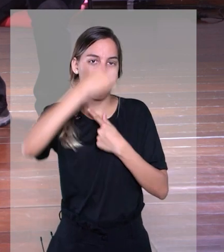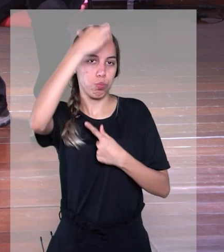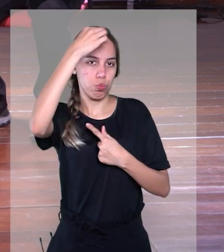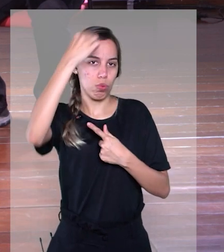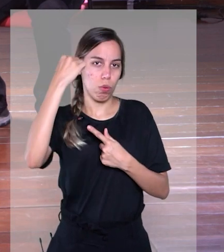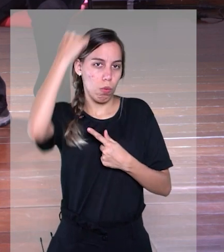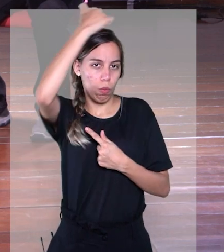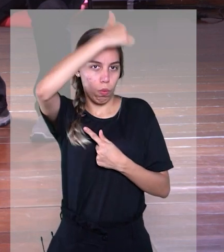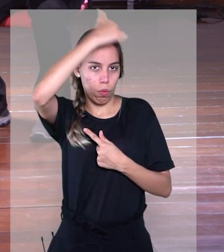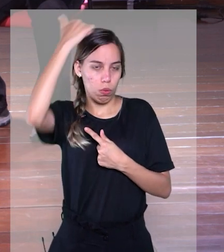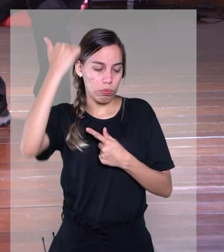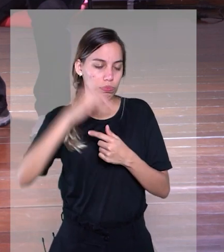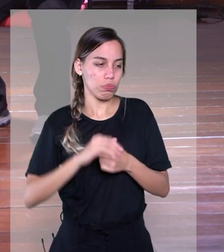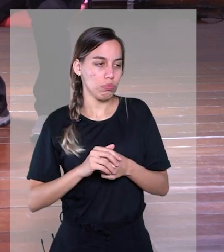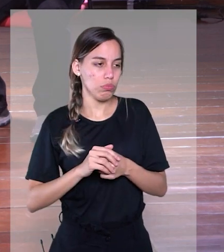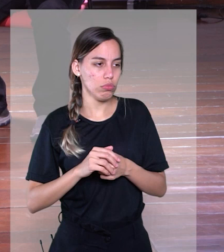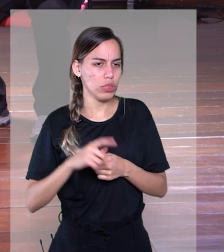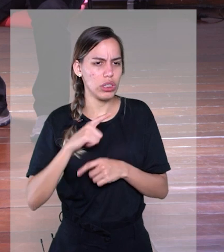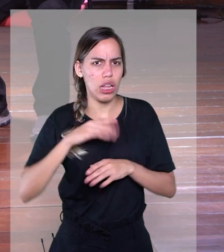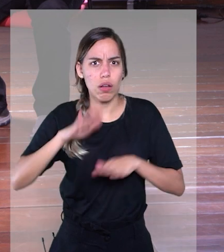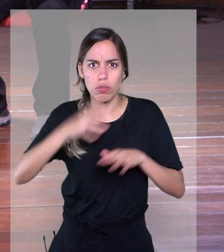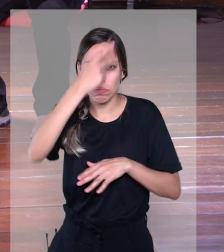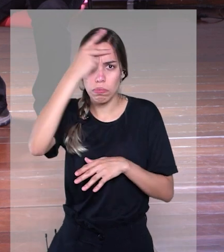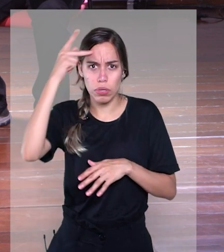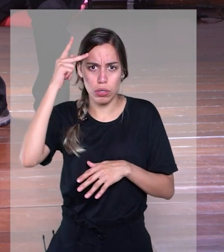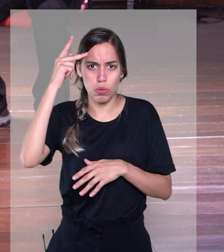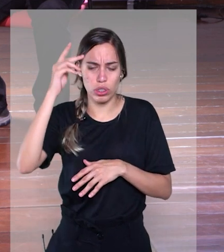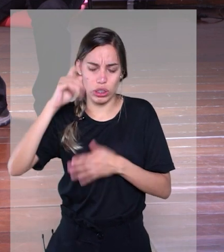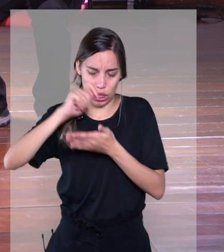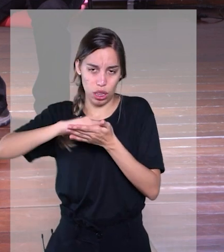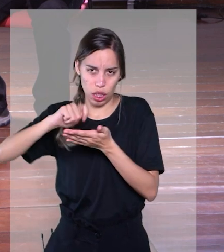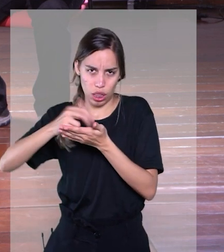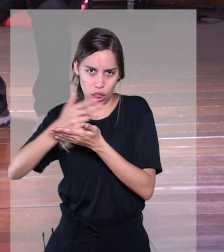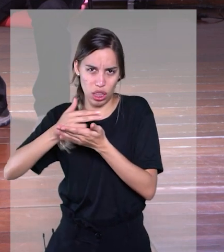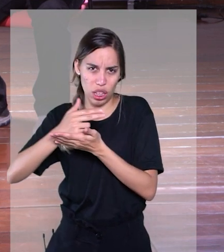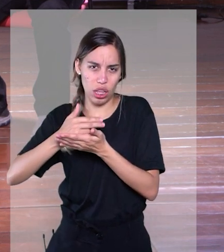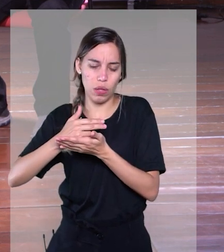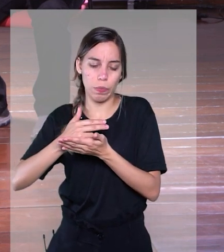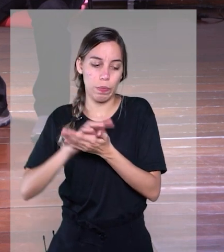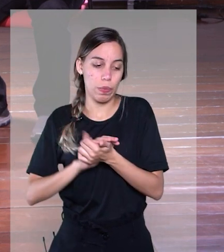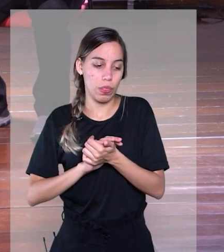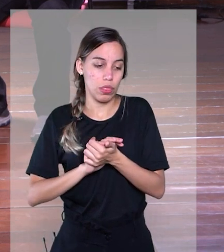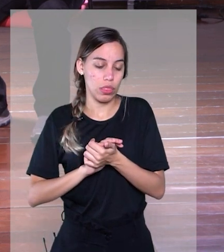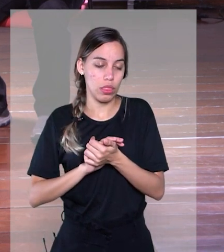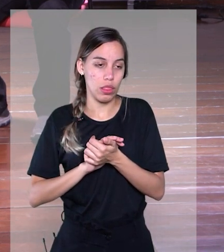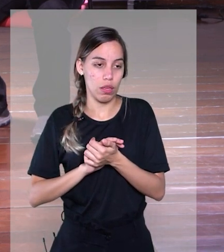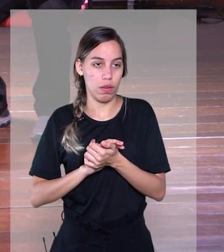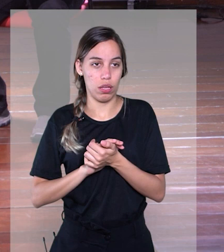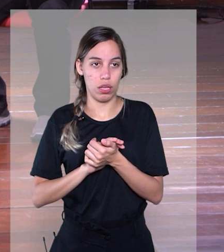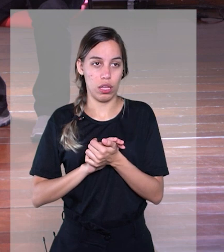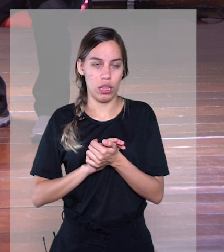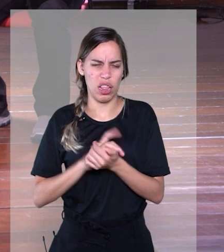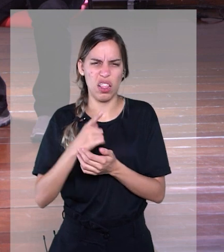ver qualquer caricaturista, sei lá, Chico Caruso, Ziraldo, até o Aroeiro, enfim, todos esses caricaturistas, o